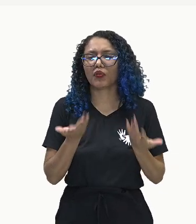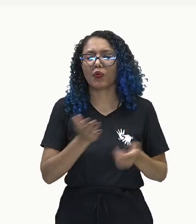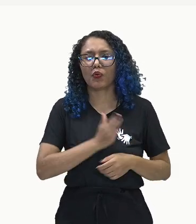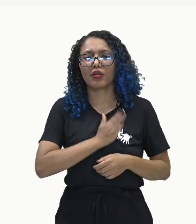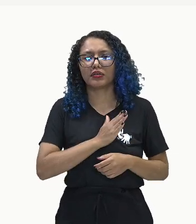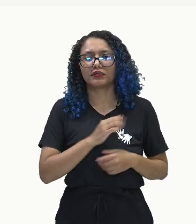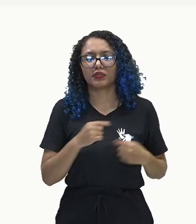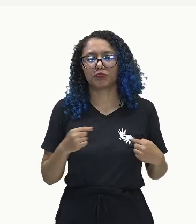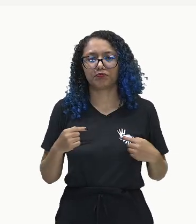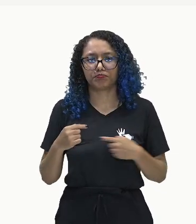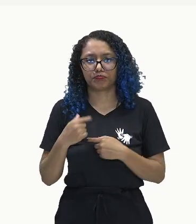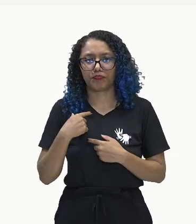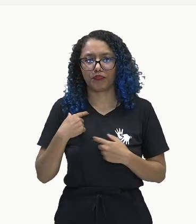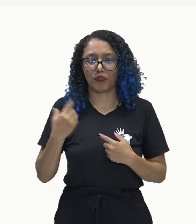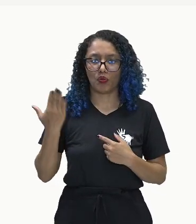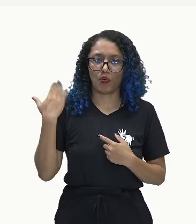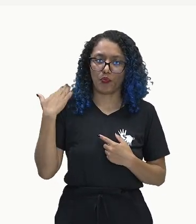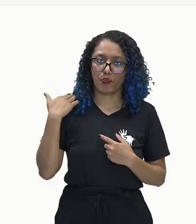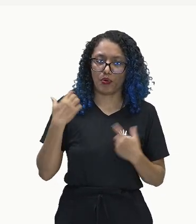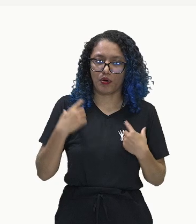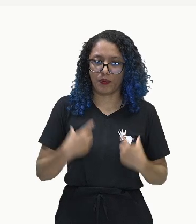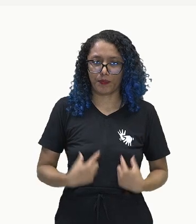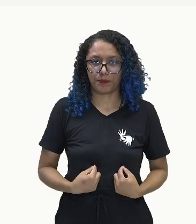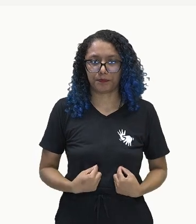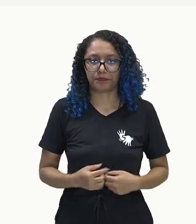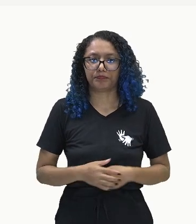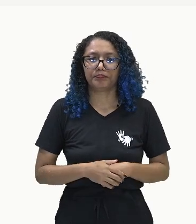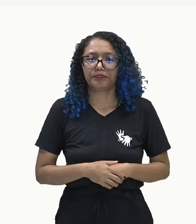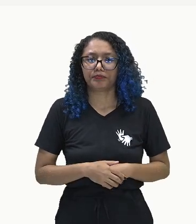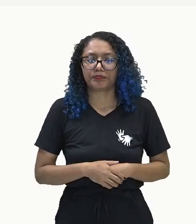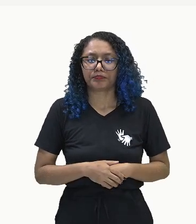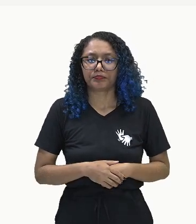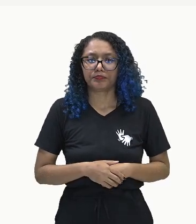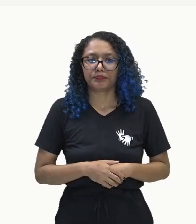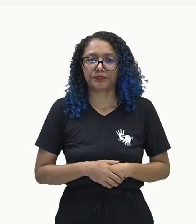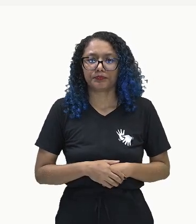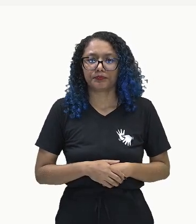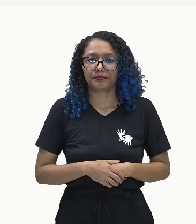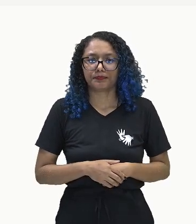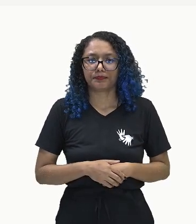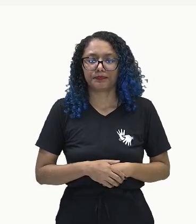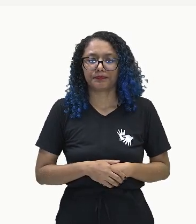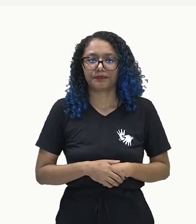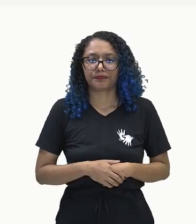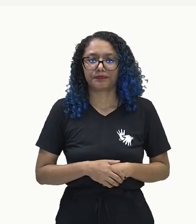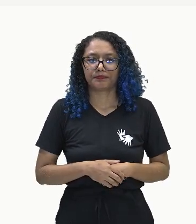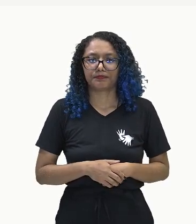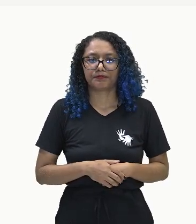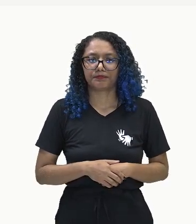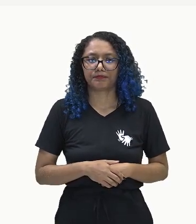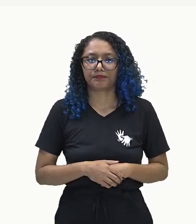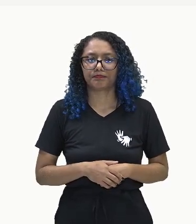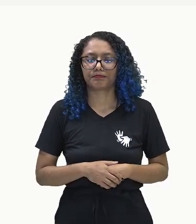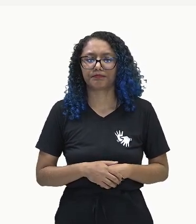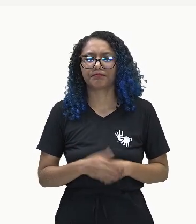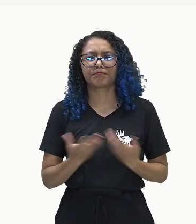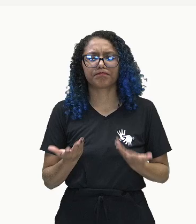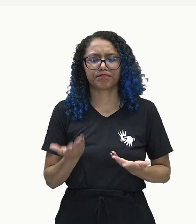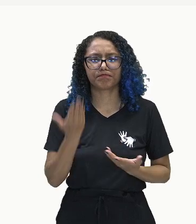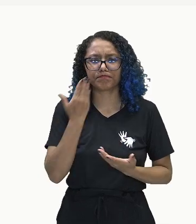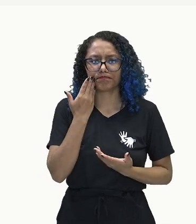para os pulmões. Este processo aí, ele é muito rico, ele precisa